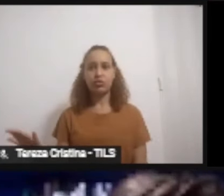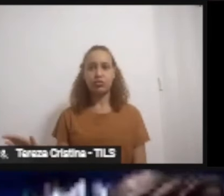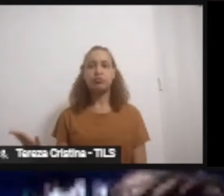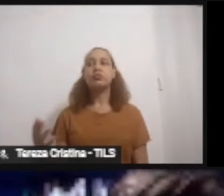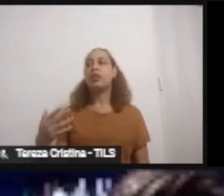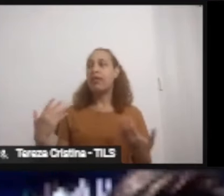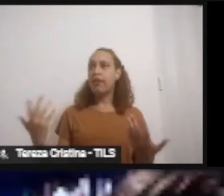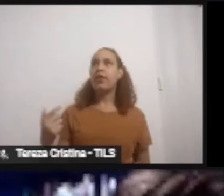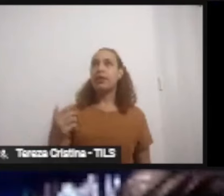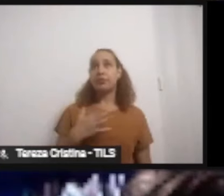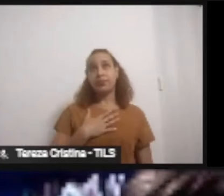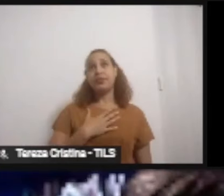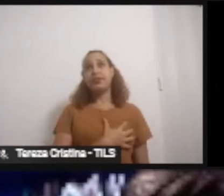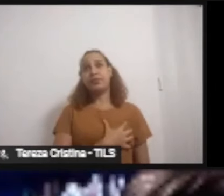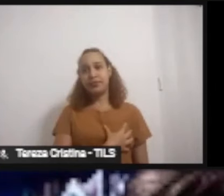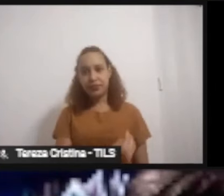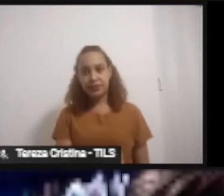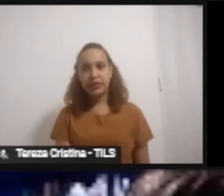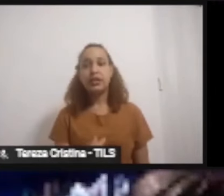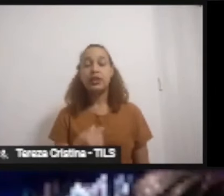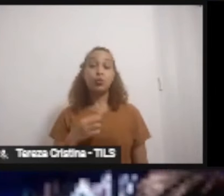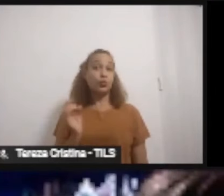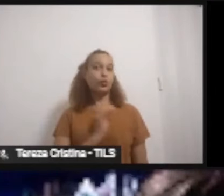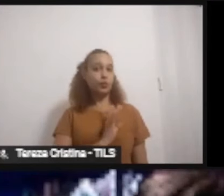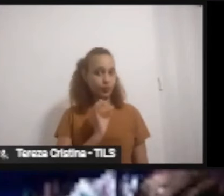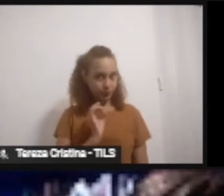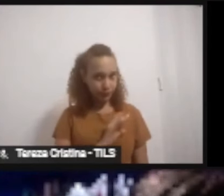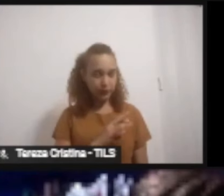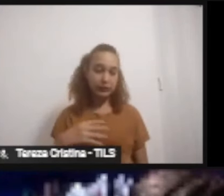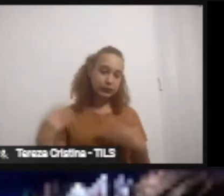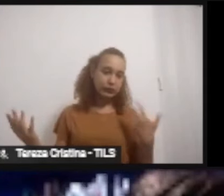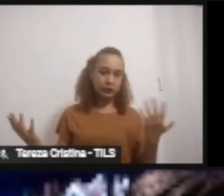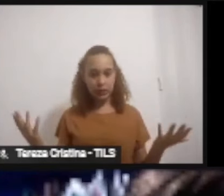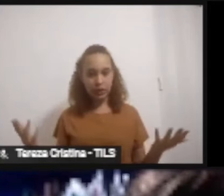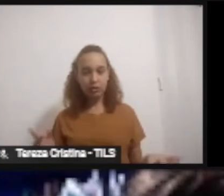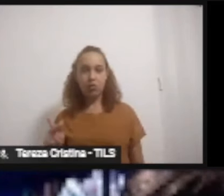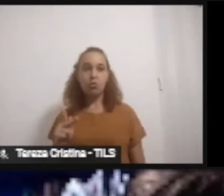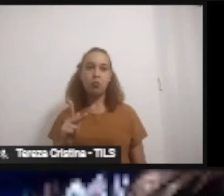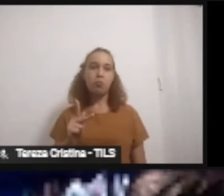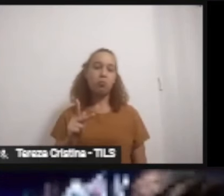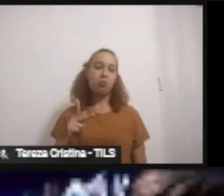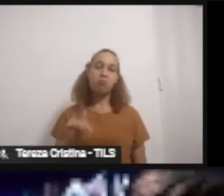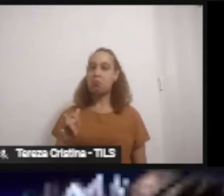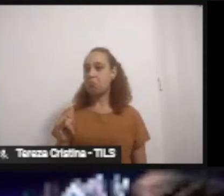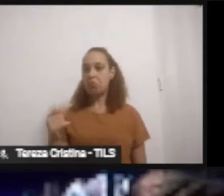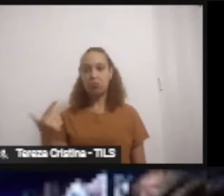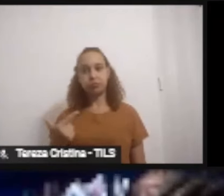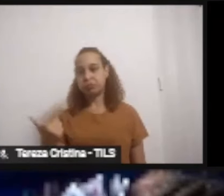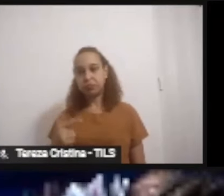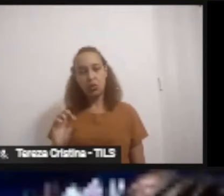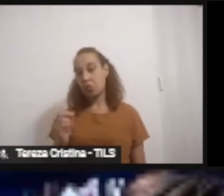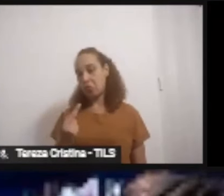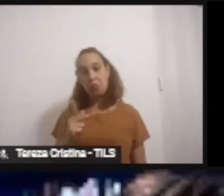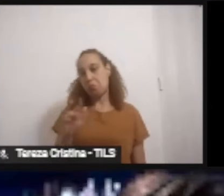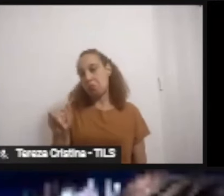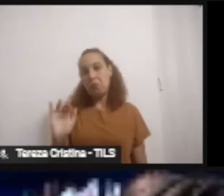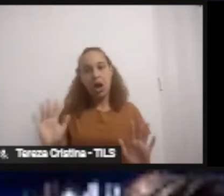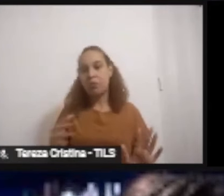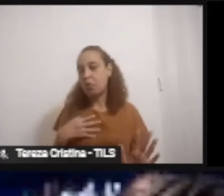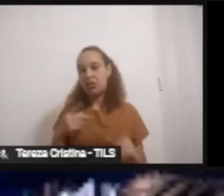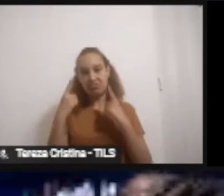é minha filha, estou com medo, digamos que é o padrasto, o pai da criança, não sei, que está cometendo uma